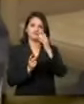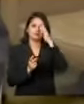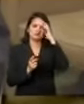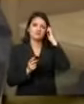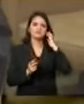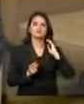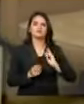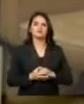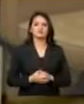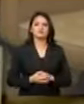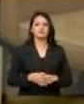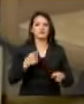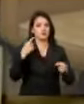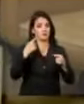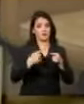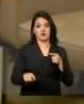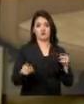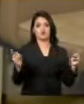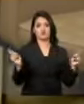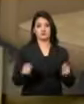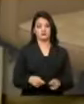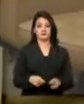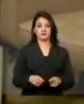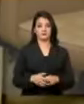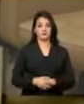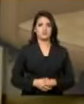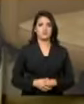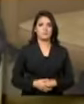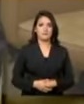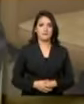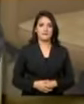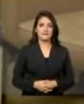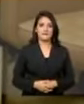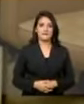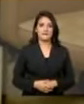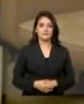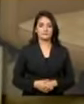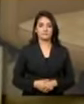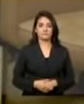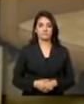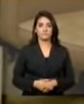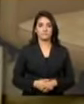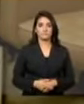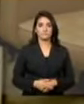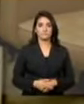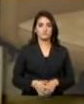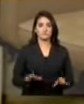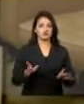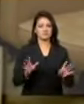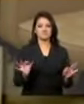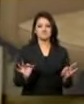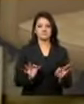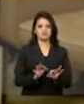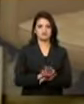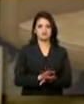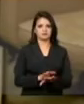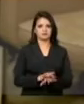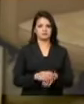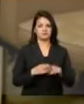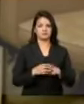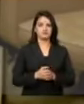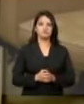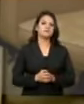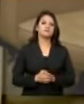que vede essa possibilidade. Em conclusão, senhor presidente, senhores ministros,